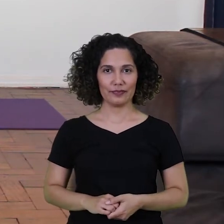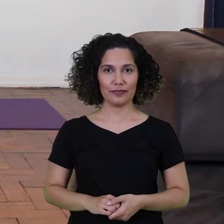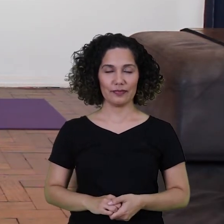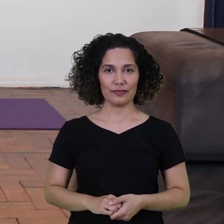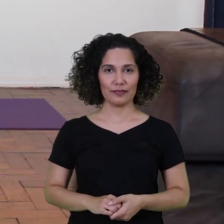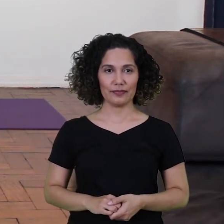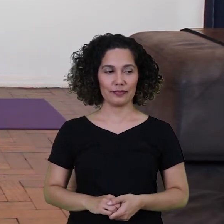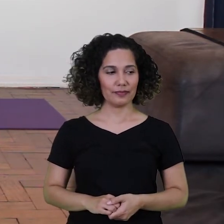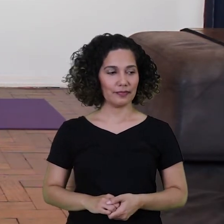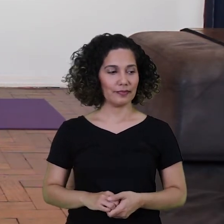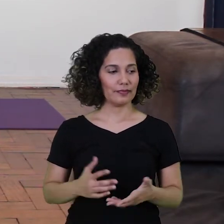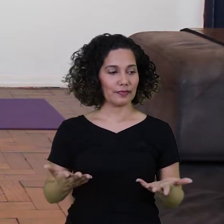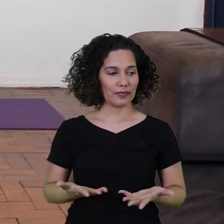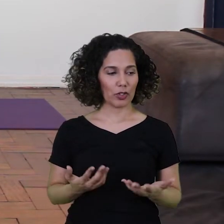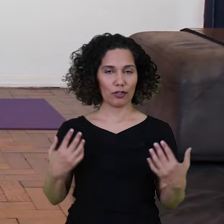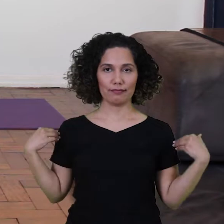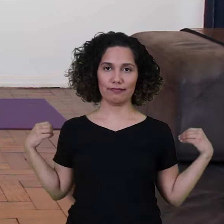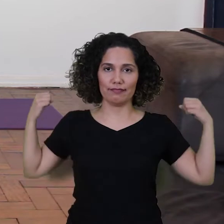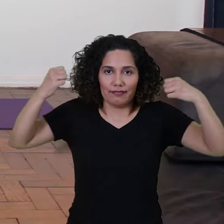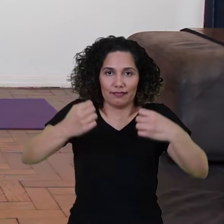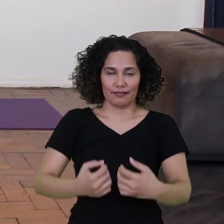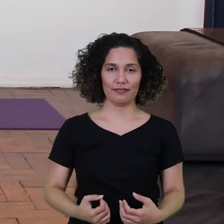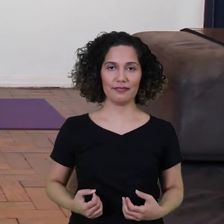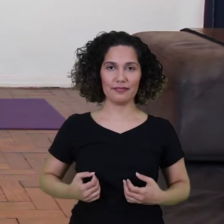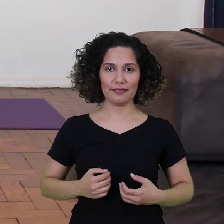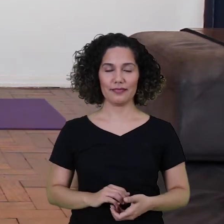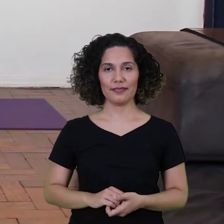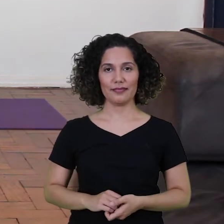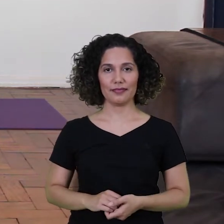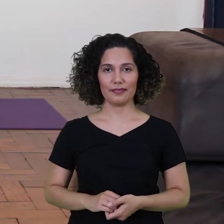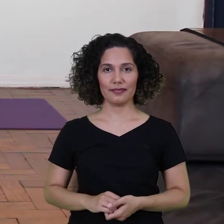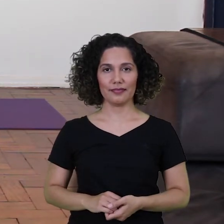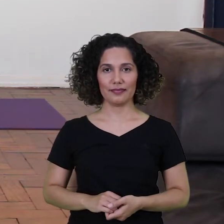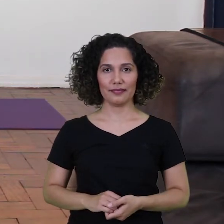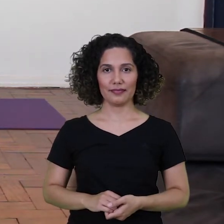trás. Agora solta para frente.